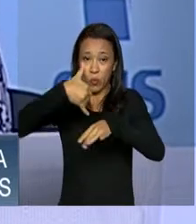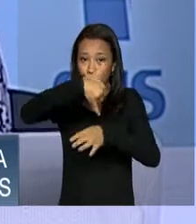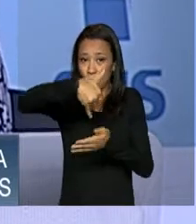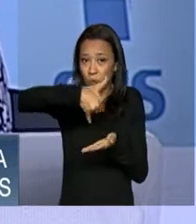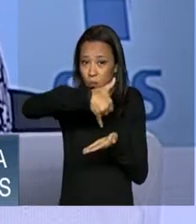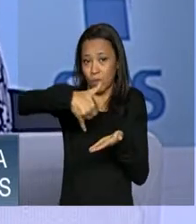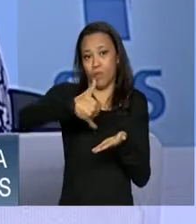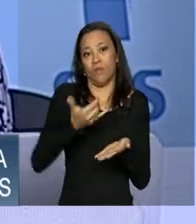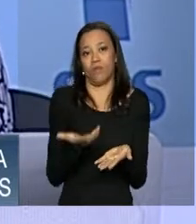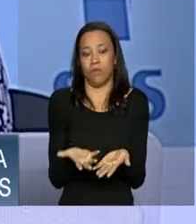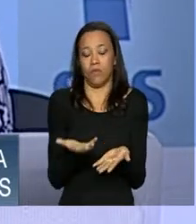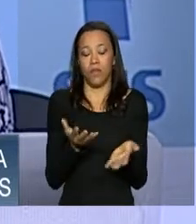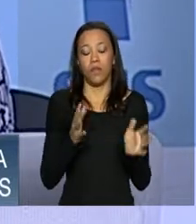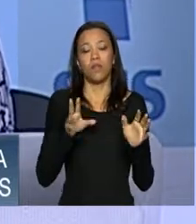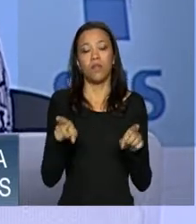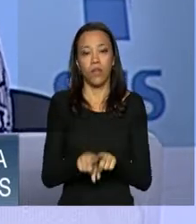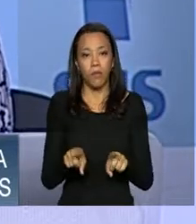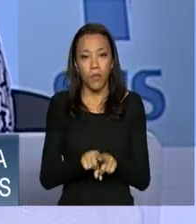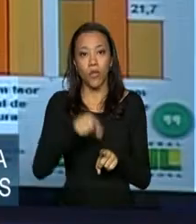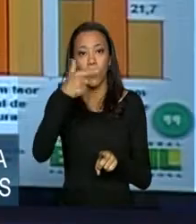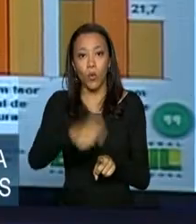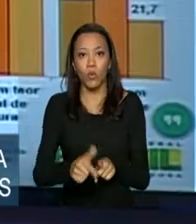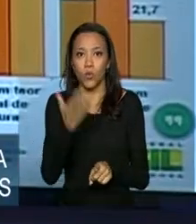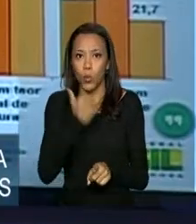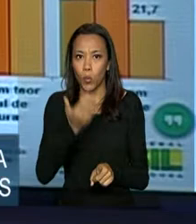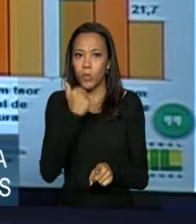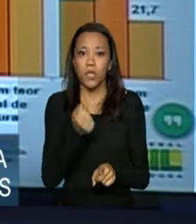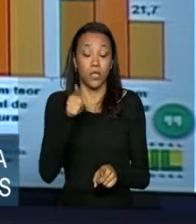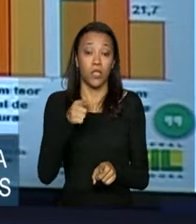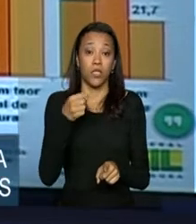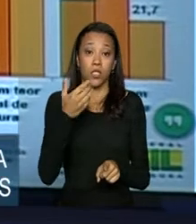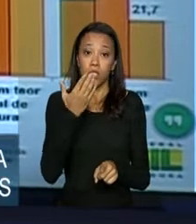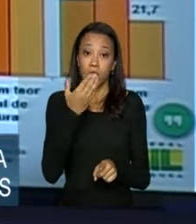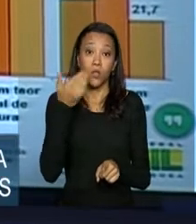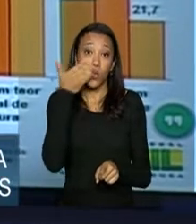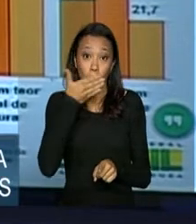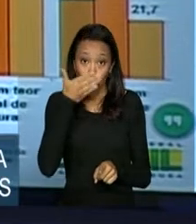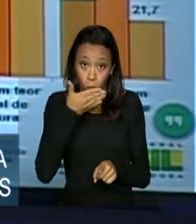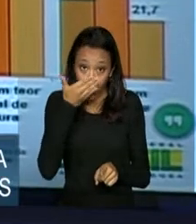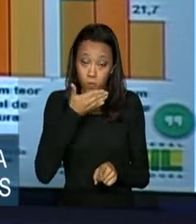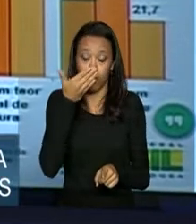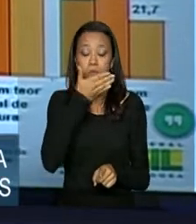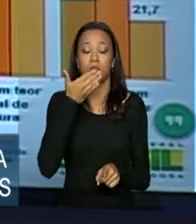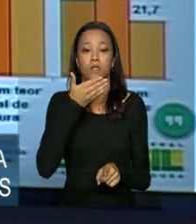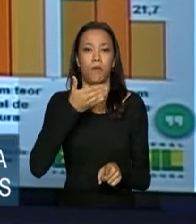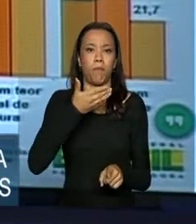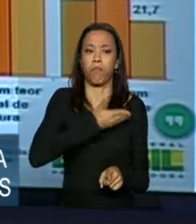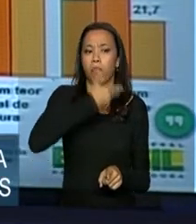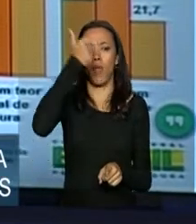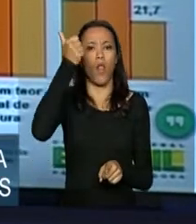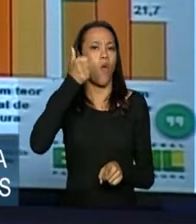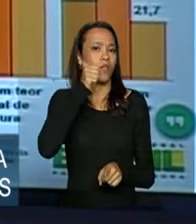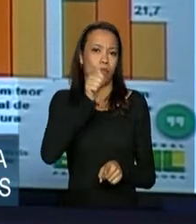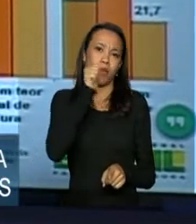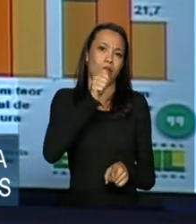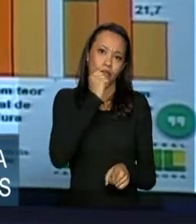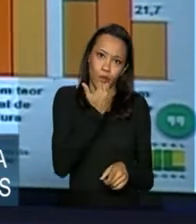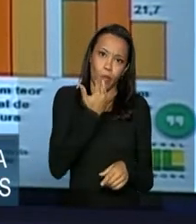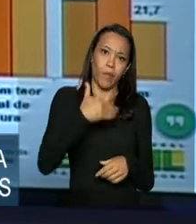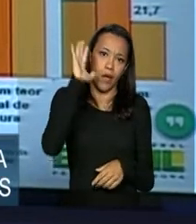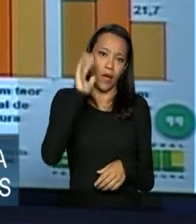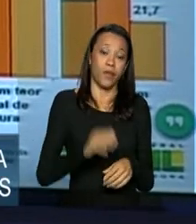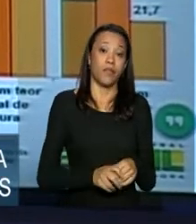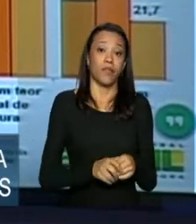consumo regular de alimentos doces, com uma particularidade, maior preferência pelas mulheres, 20%,